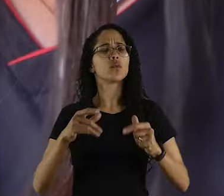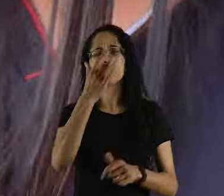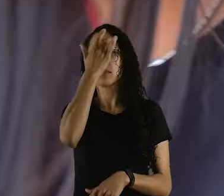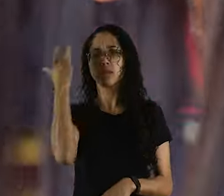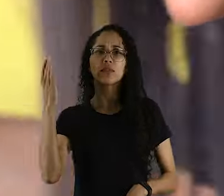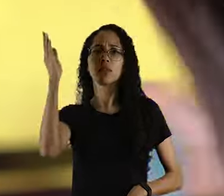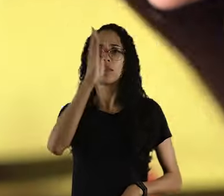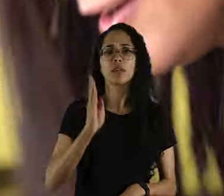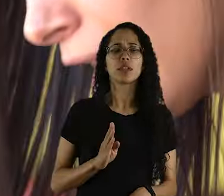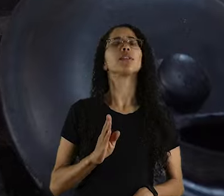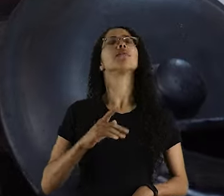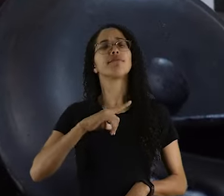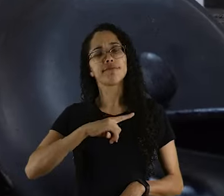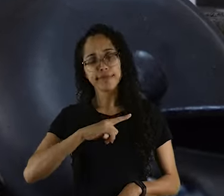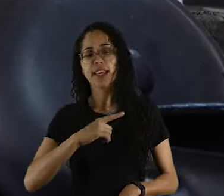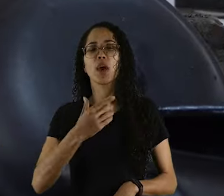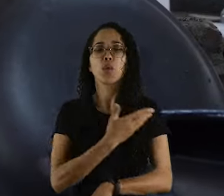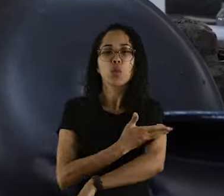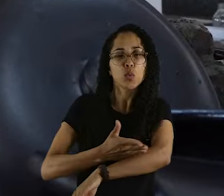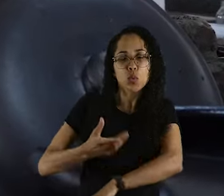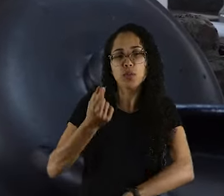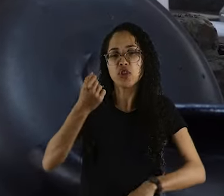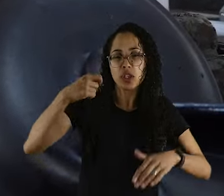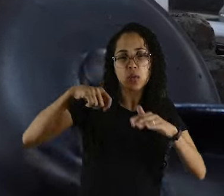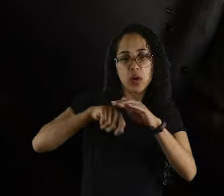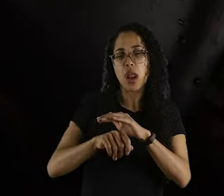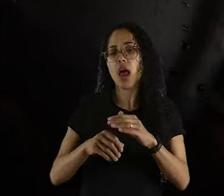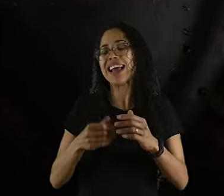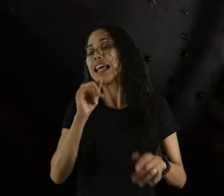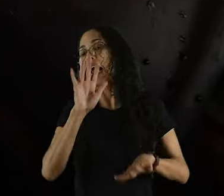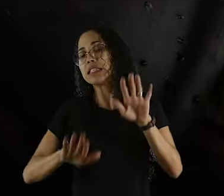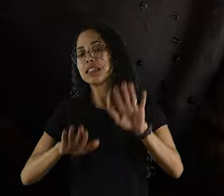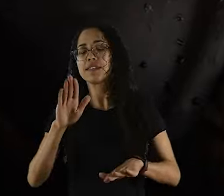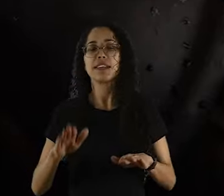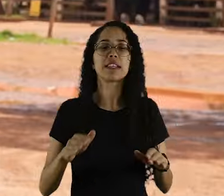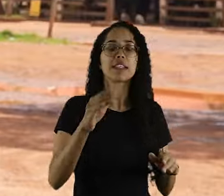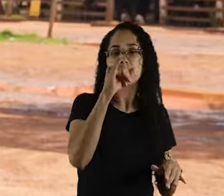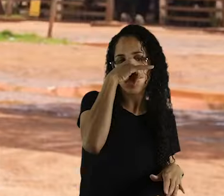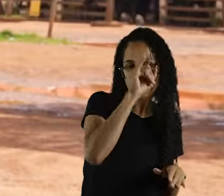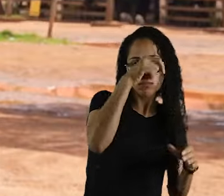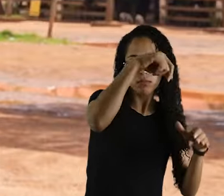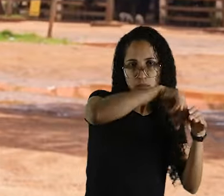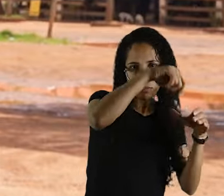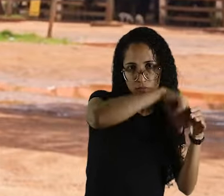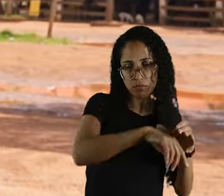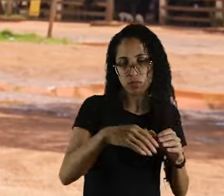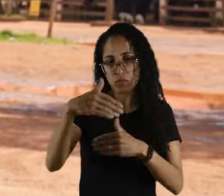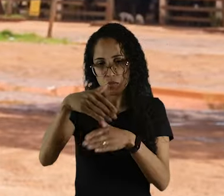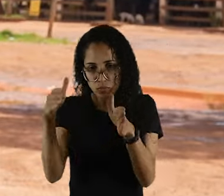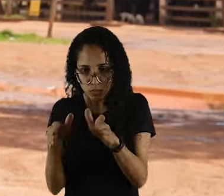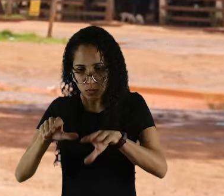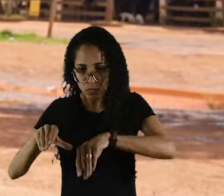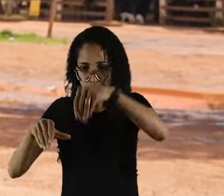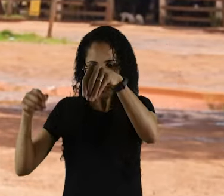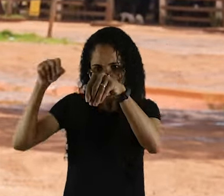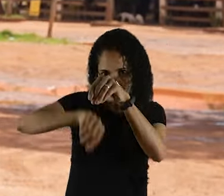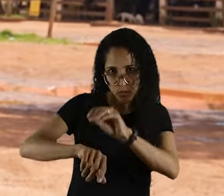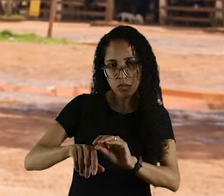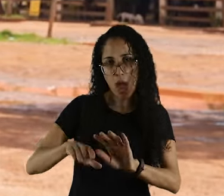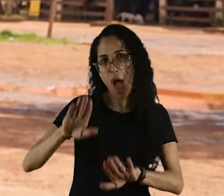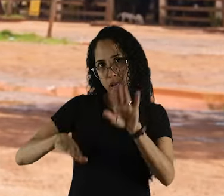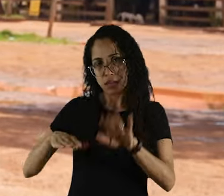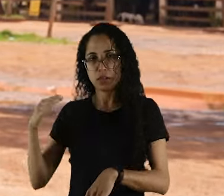brasileiro tem isso de guardar dinheiro, né? Seja num cofrinho, ou seja numa caixinha, né? No banco, ou deixar uma